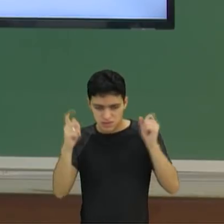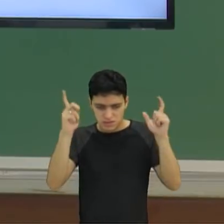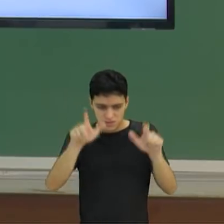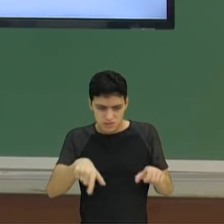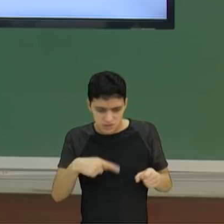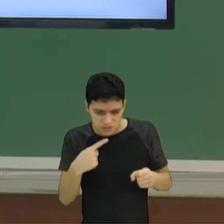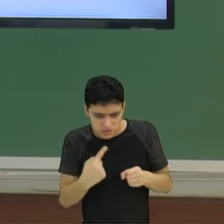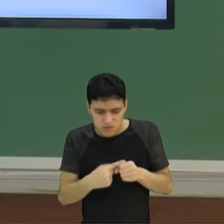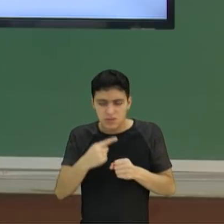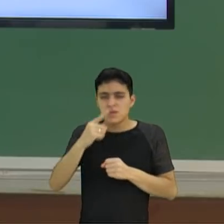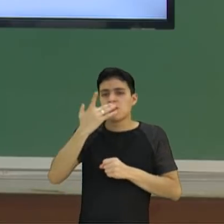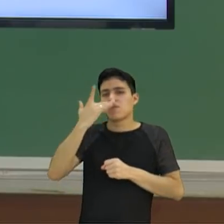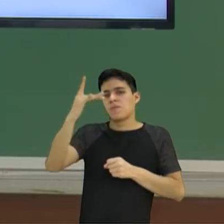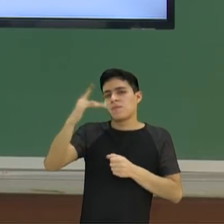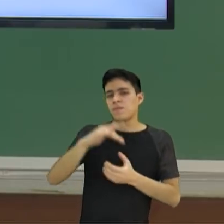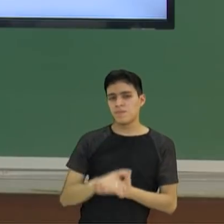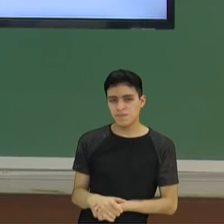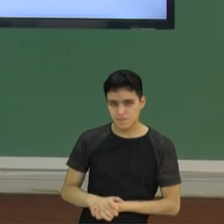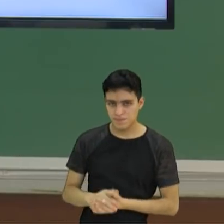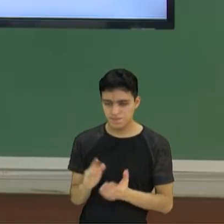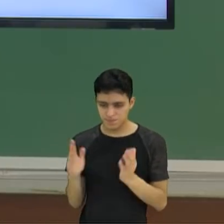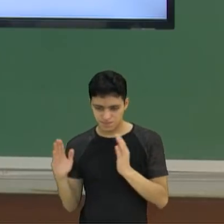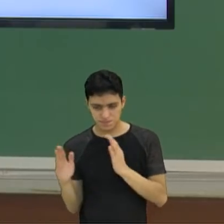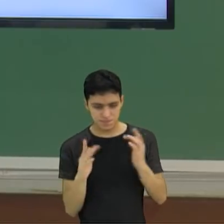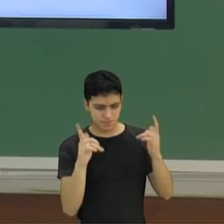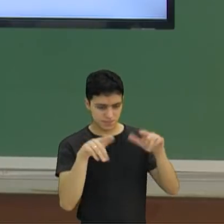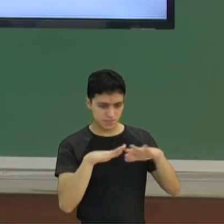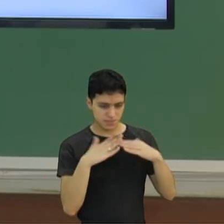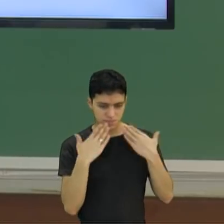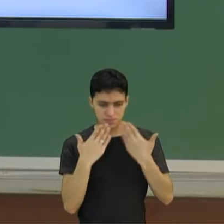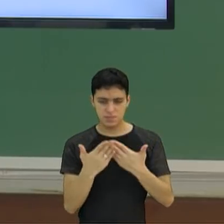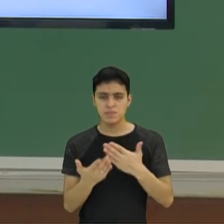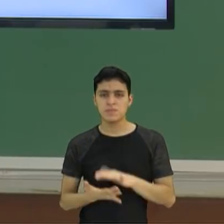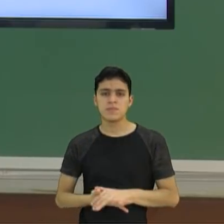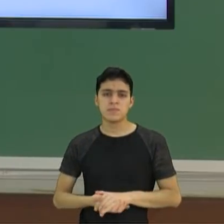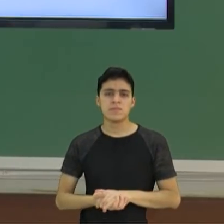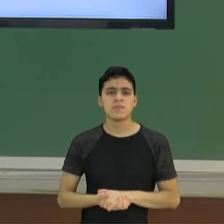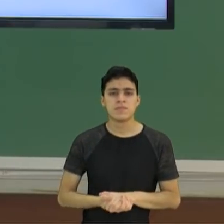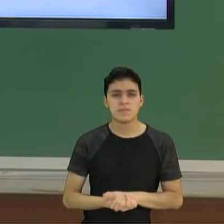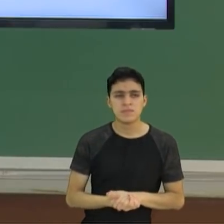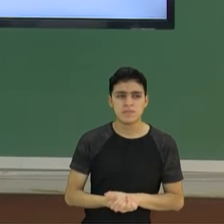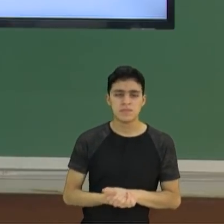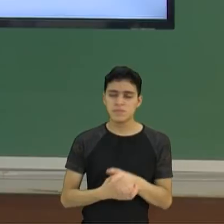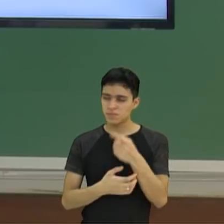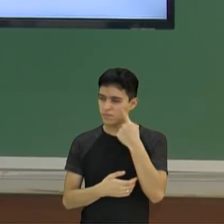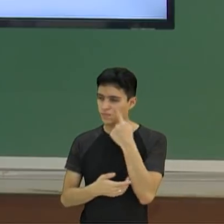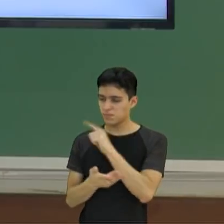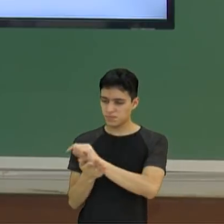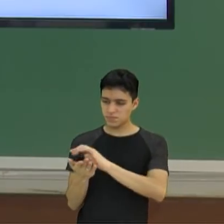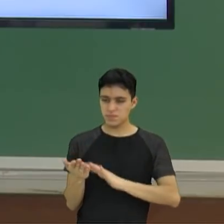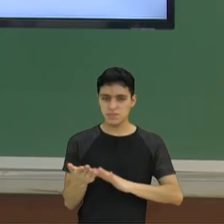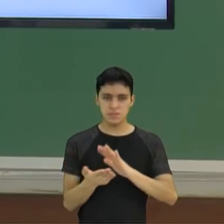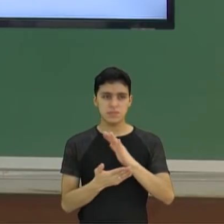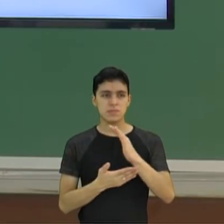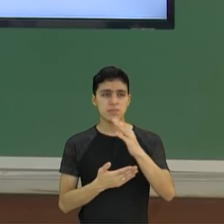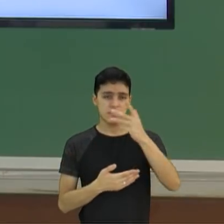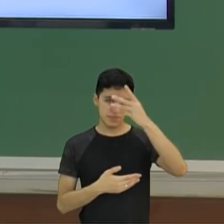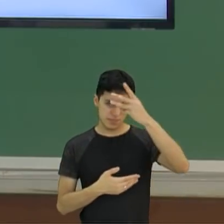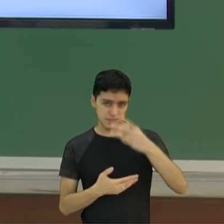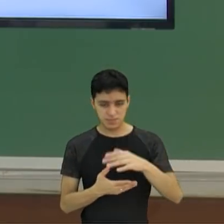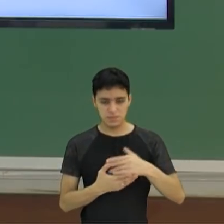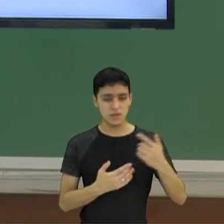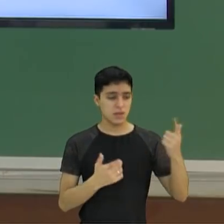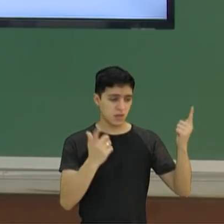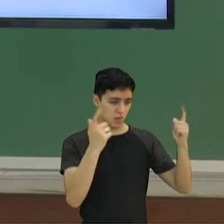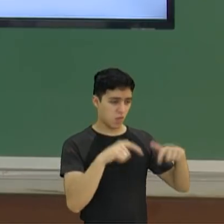cidade de Ourinhos, em uma escola, né? Agora, exercício de número 3. Nós vimos onde